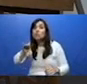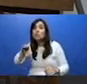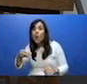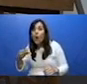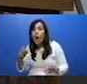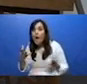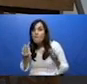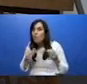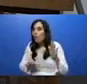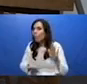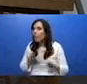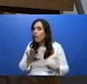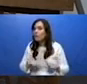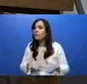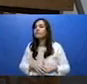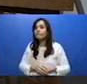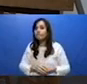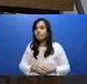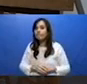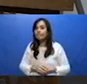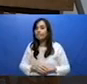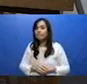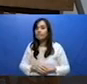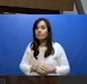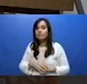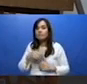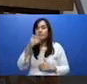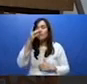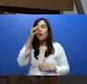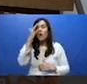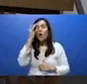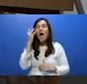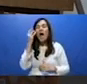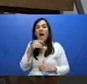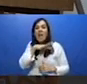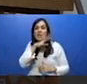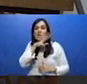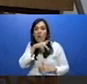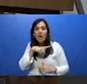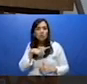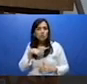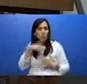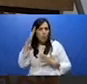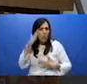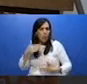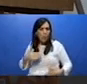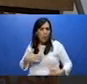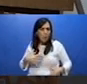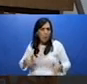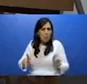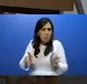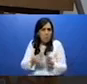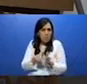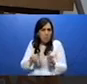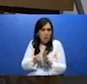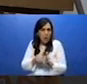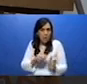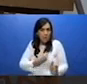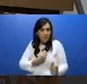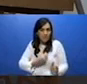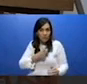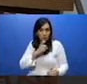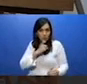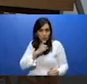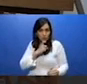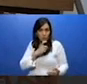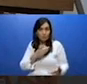anos. Sabe o que isso ocasionou? Os animais que não tinham as suas características próprias para viver nesse ambiente